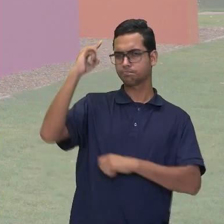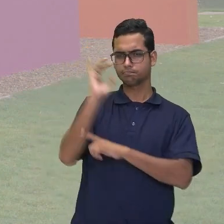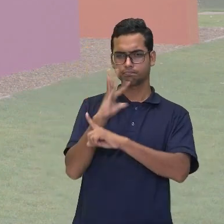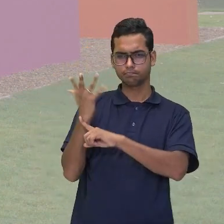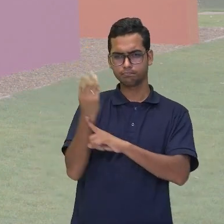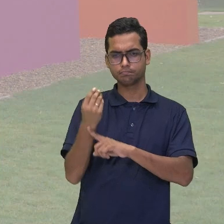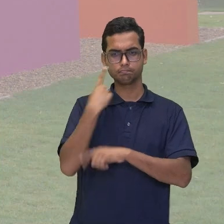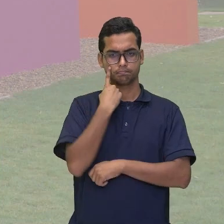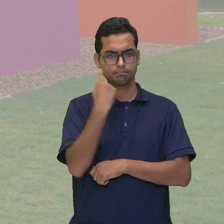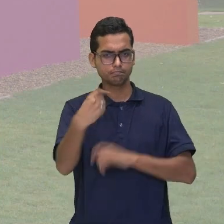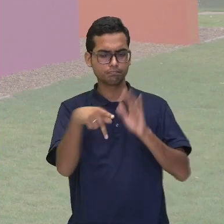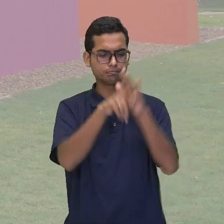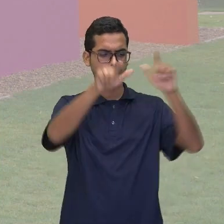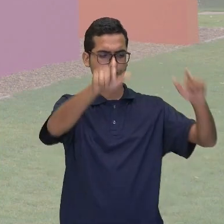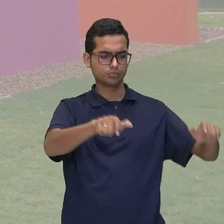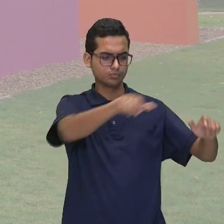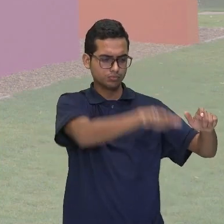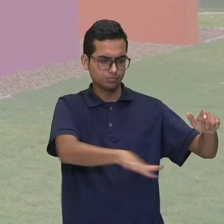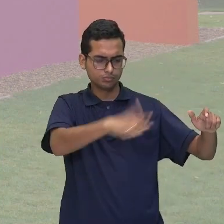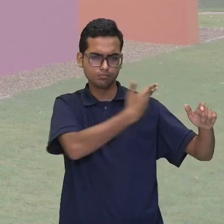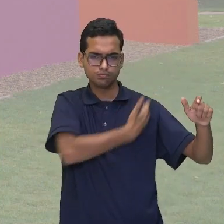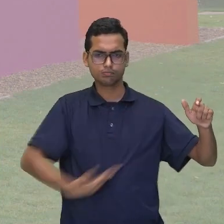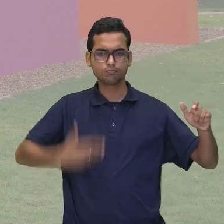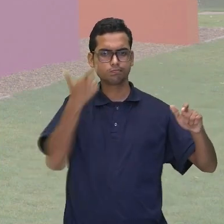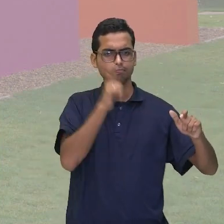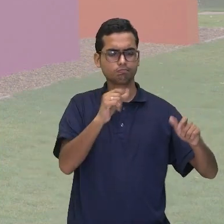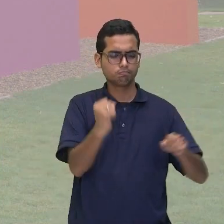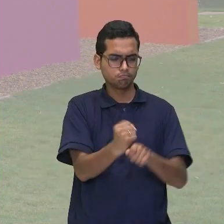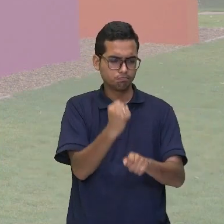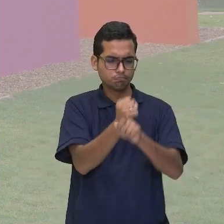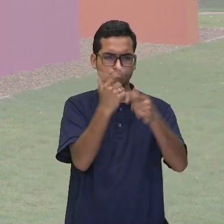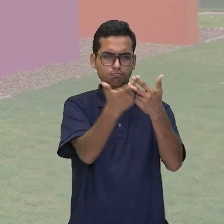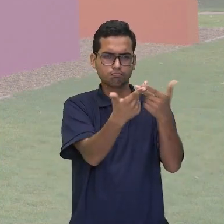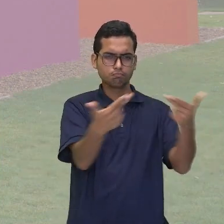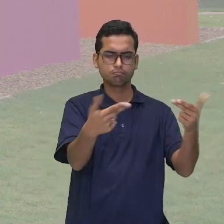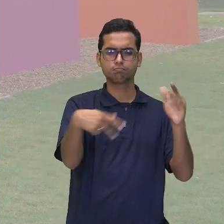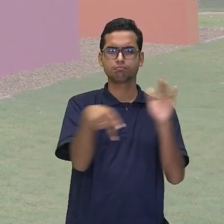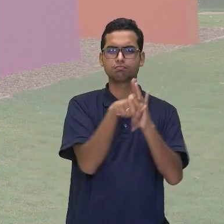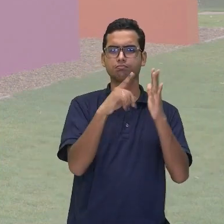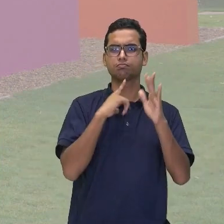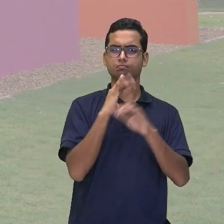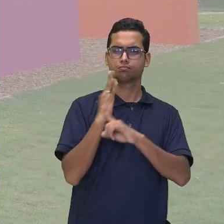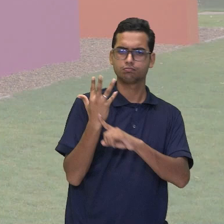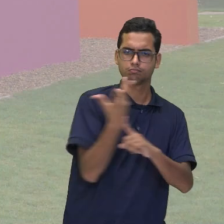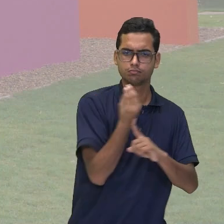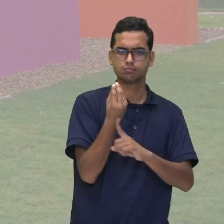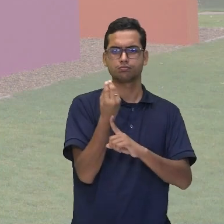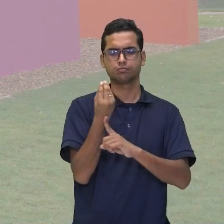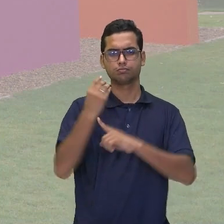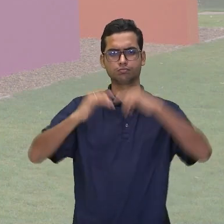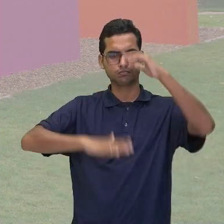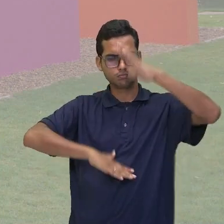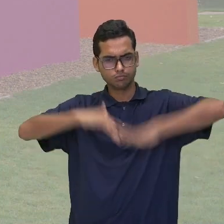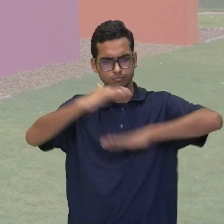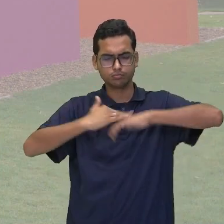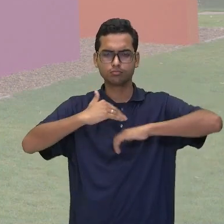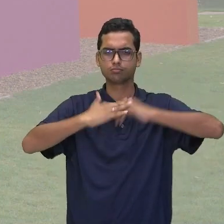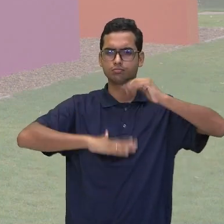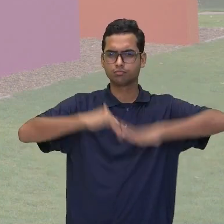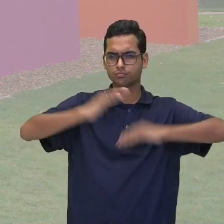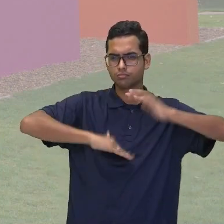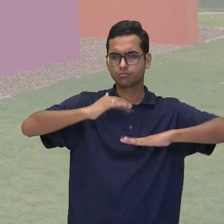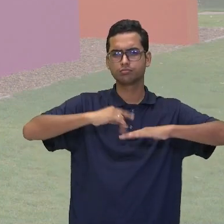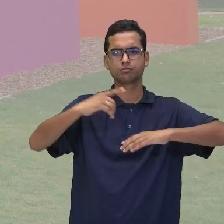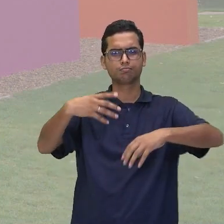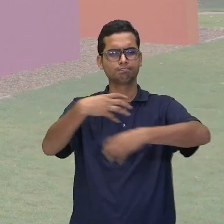do espaço público pelo lugar de encontro. Então, aqui, o artista ele vai ter essas sensações táteis.